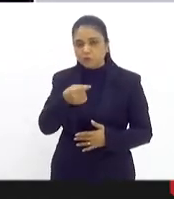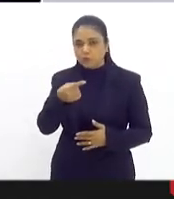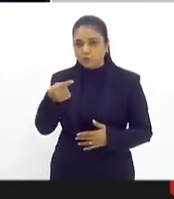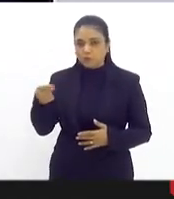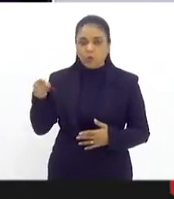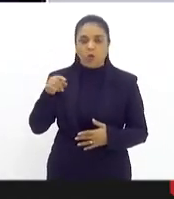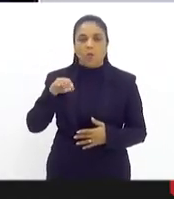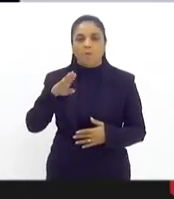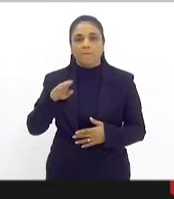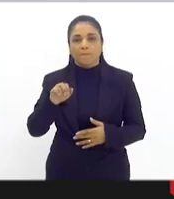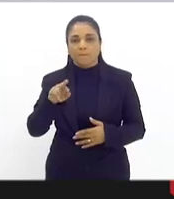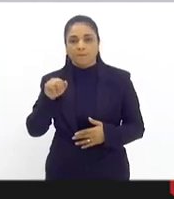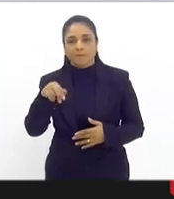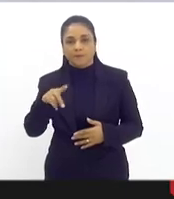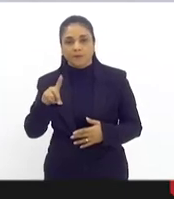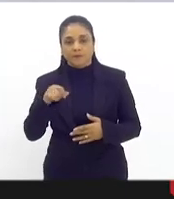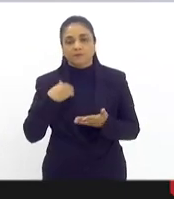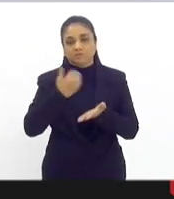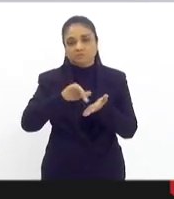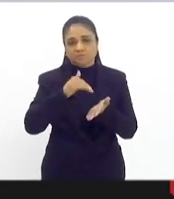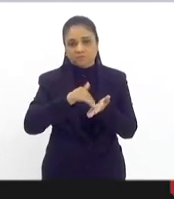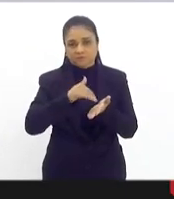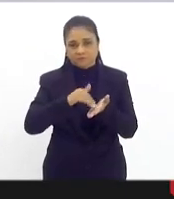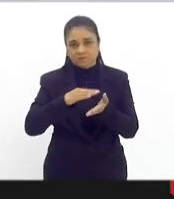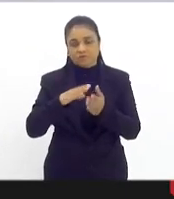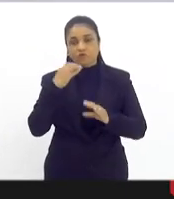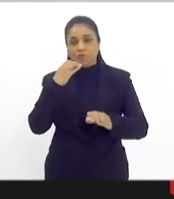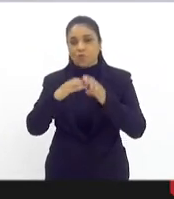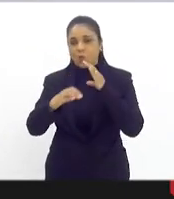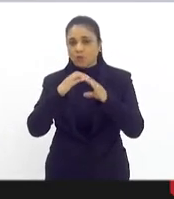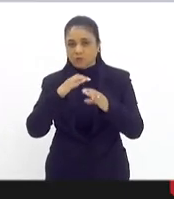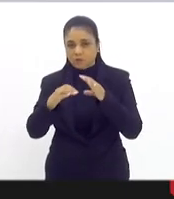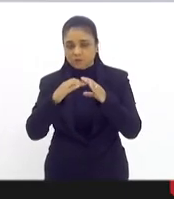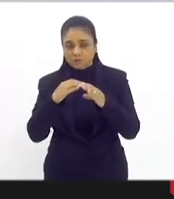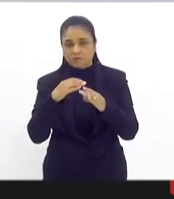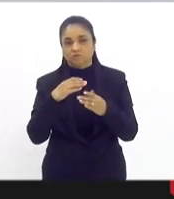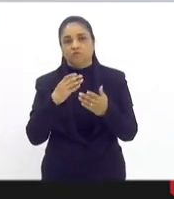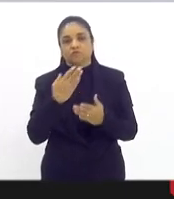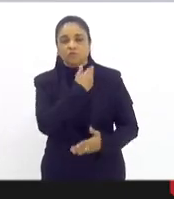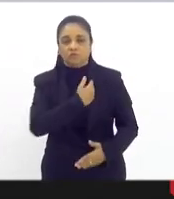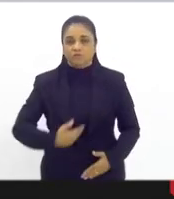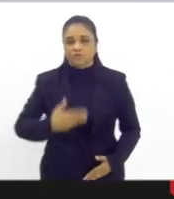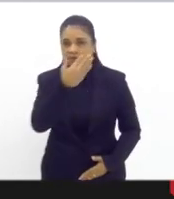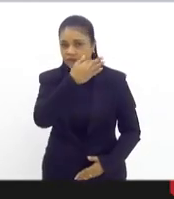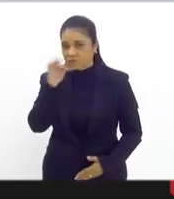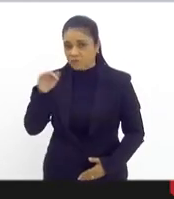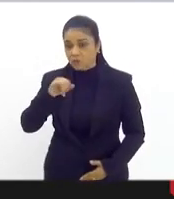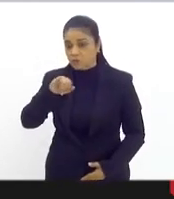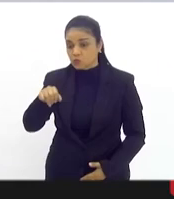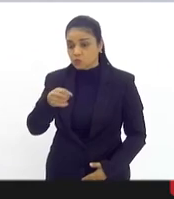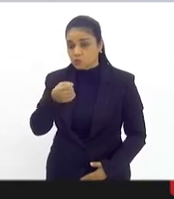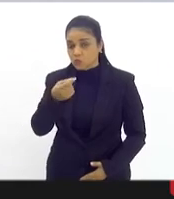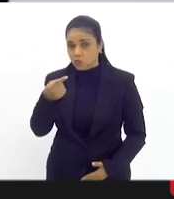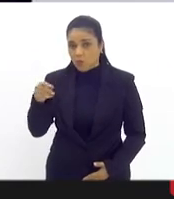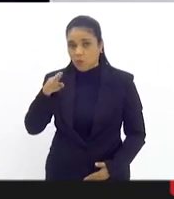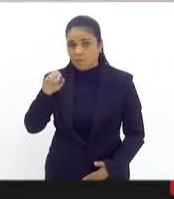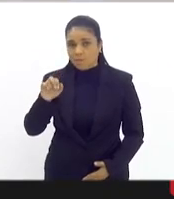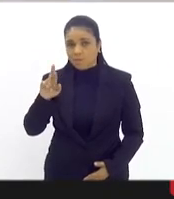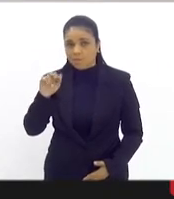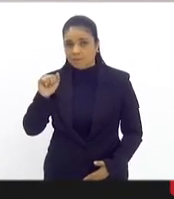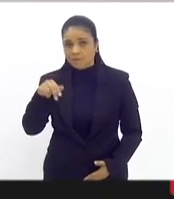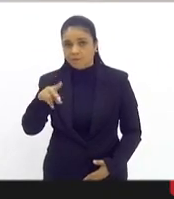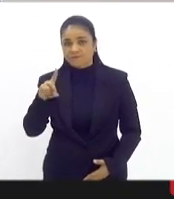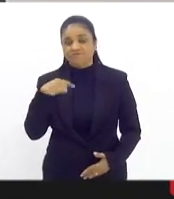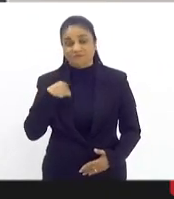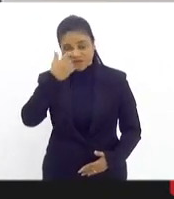de políticas digitais da SECOM, da Secretaria de Comunicação do Governo Federal. João Brant, está aí? Estou aqui,